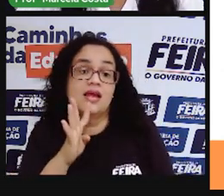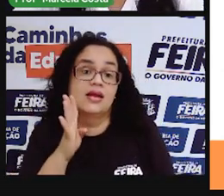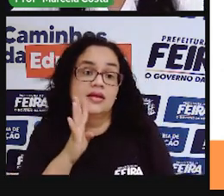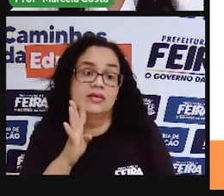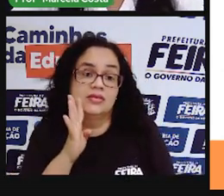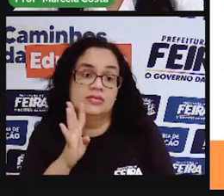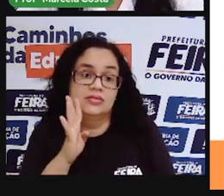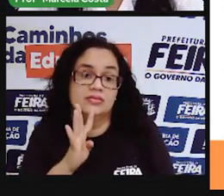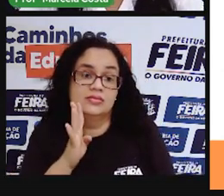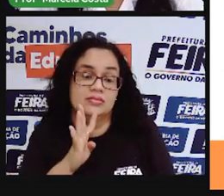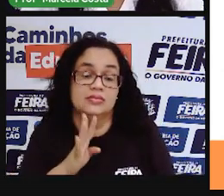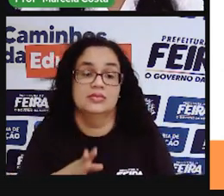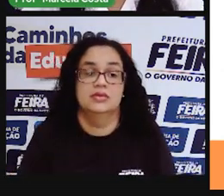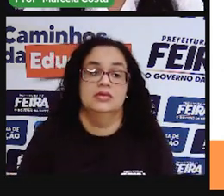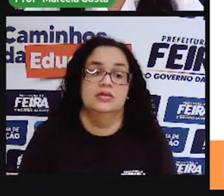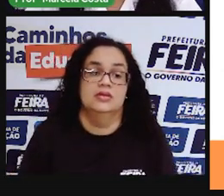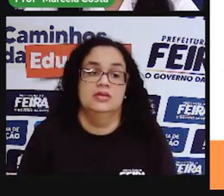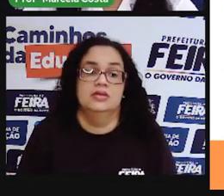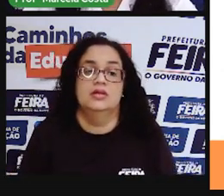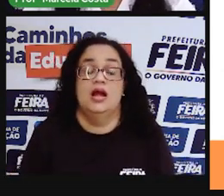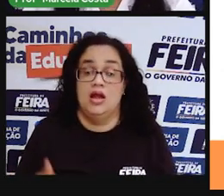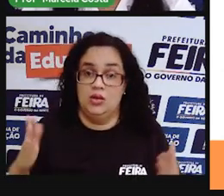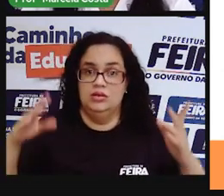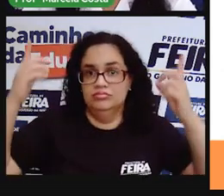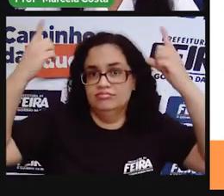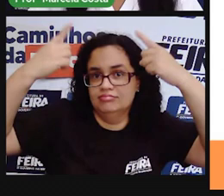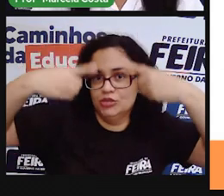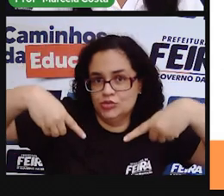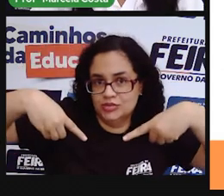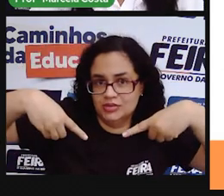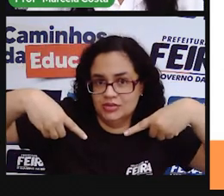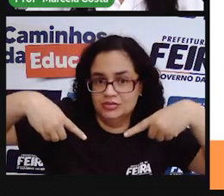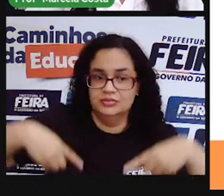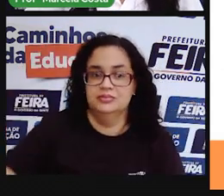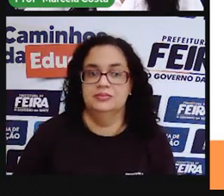que chegou a hora do nosso desafio.